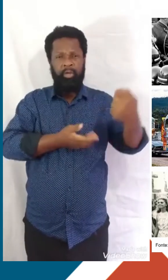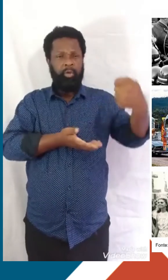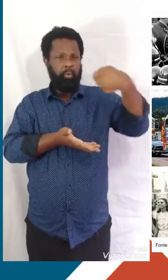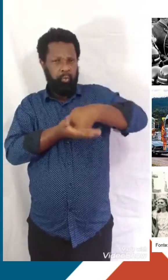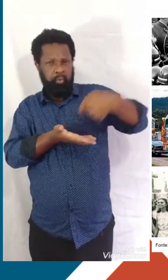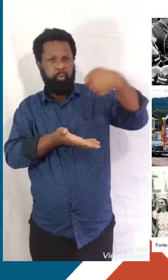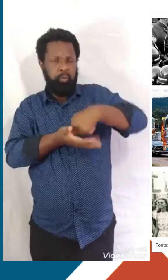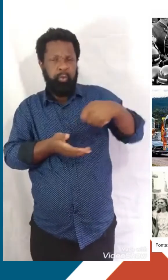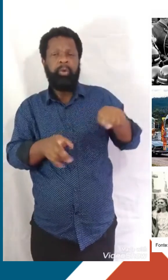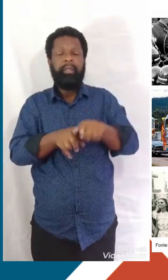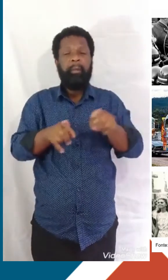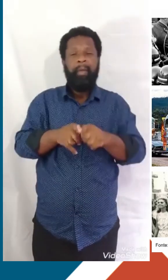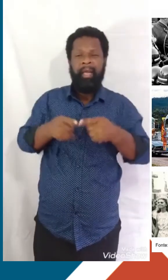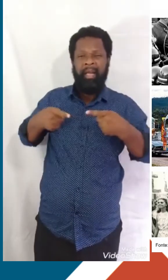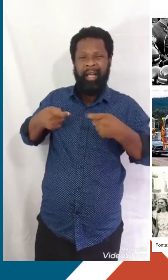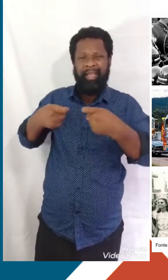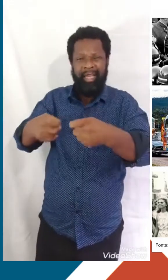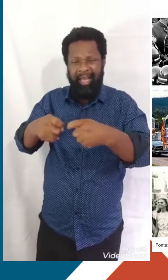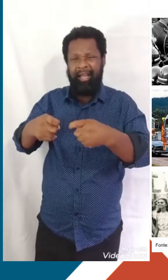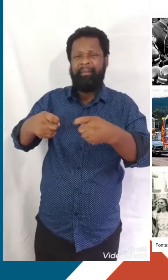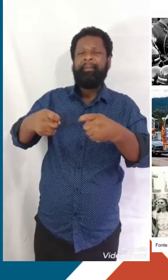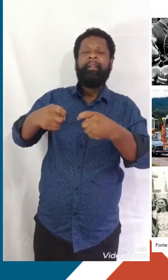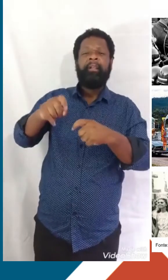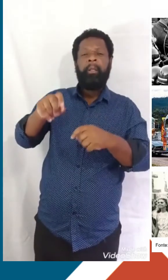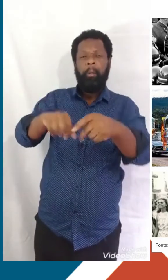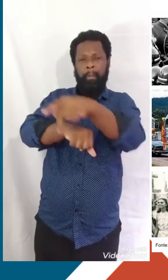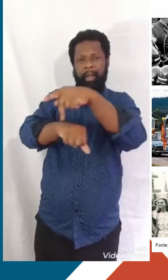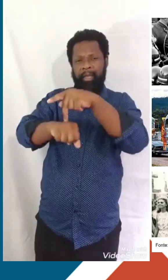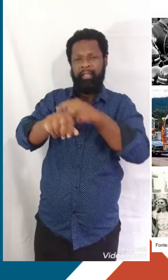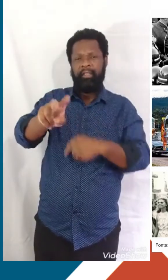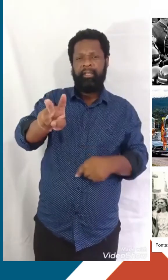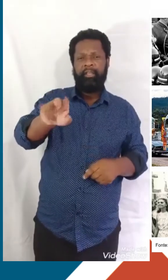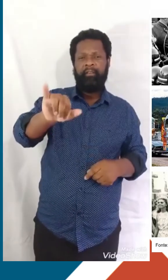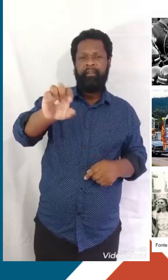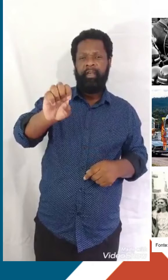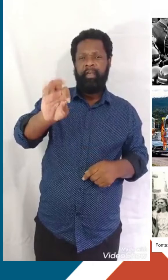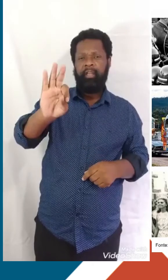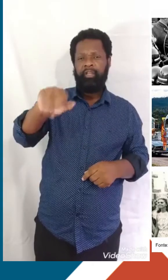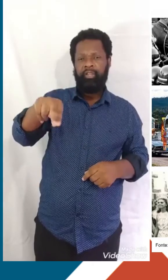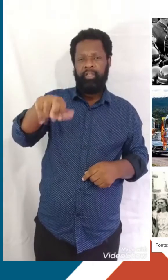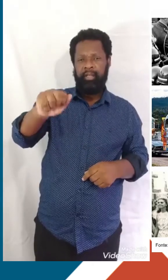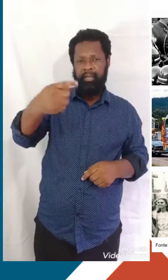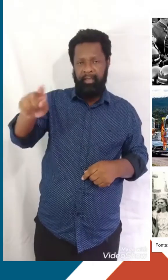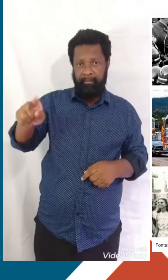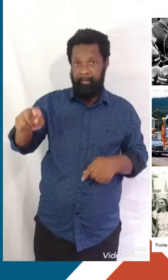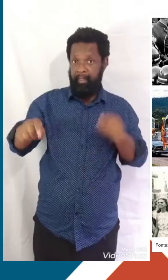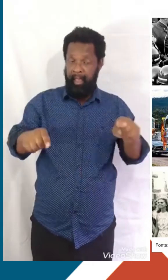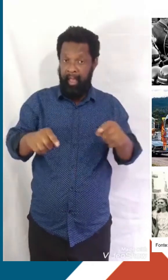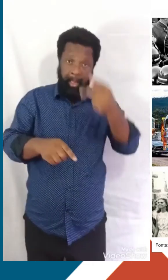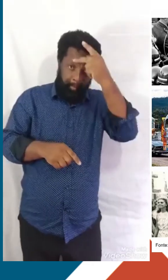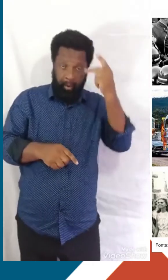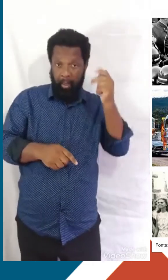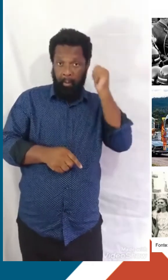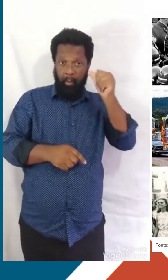a guerra do Vietnã. Nesse período, o movimento feminista ganha força